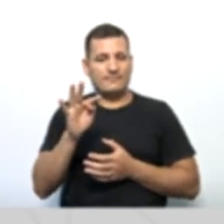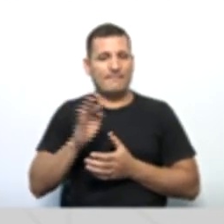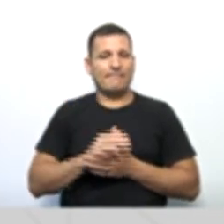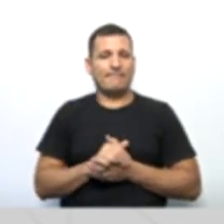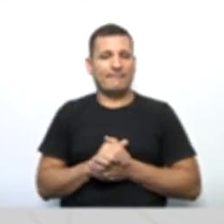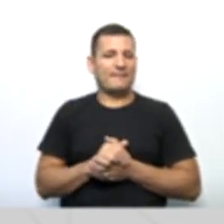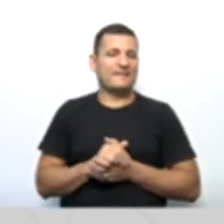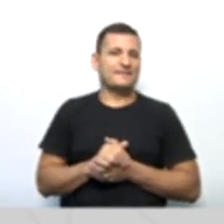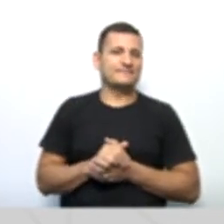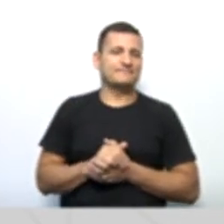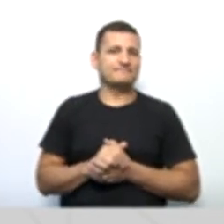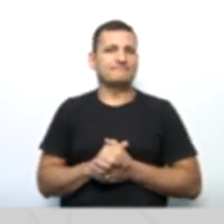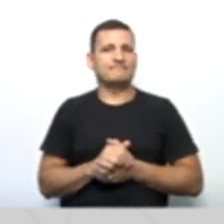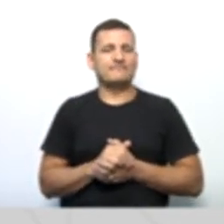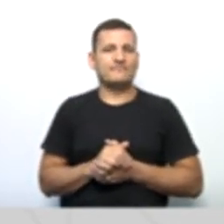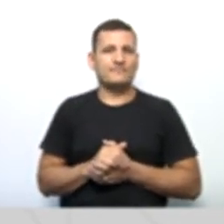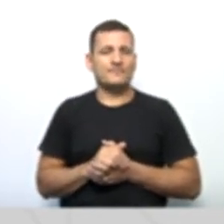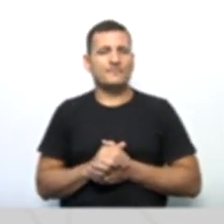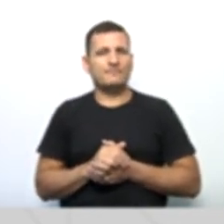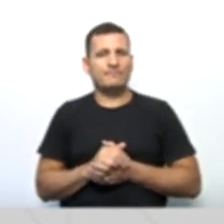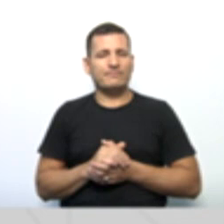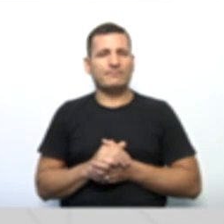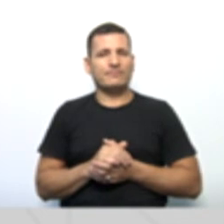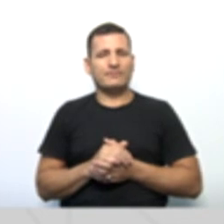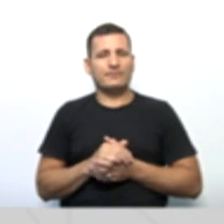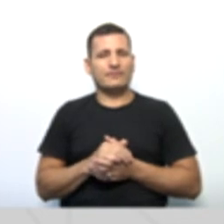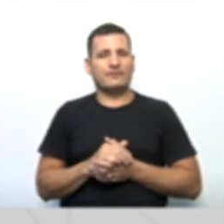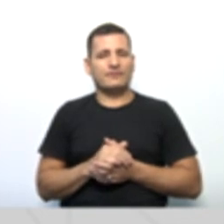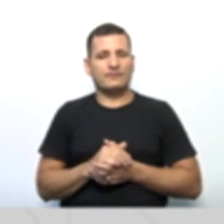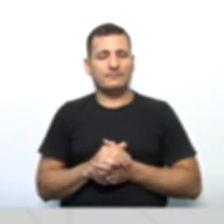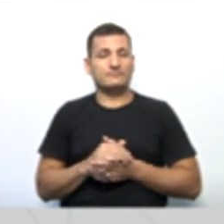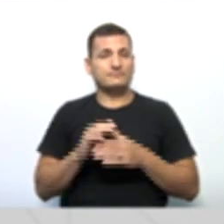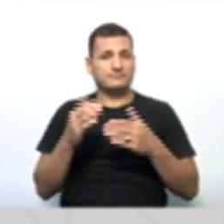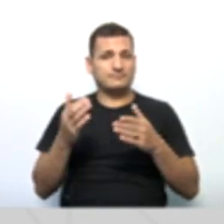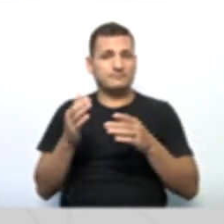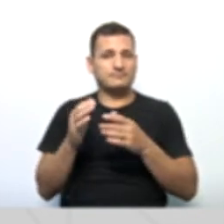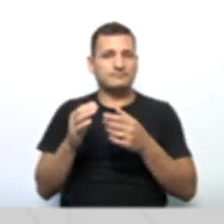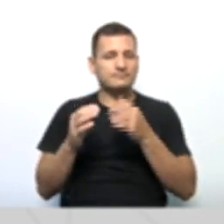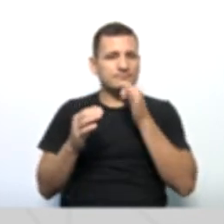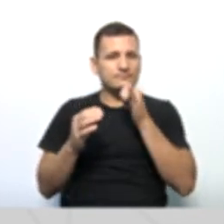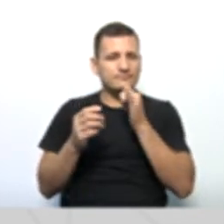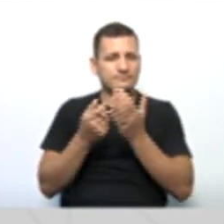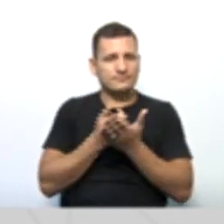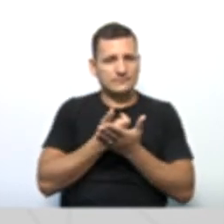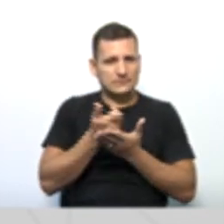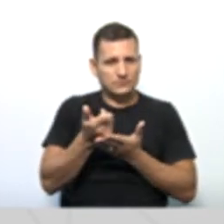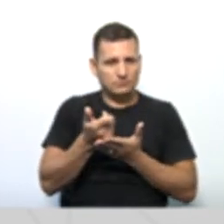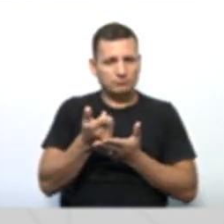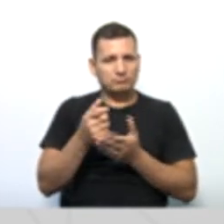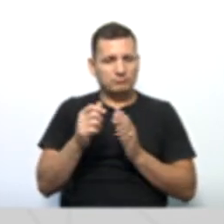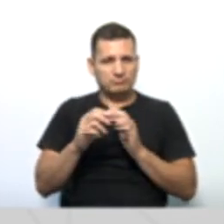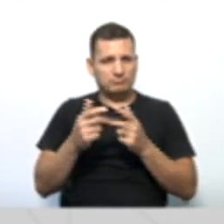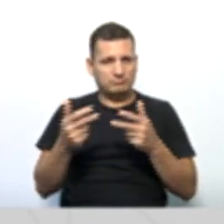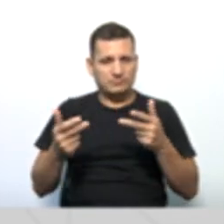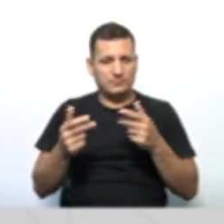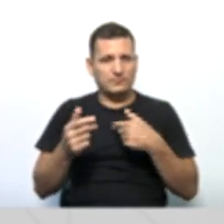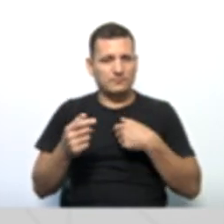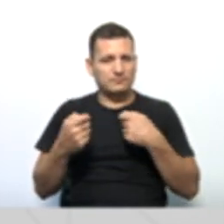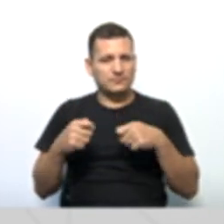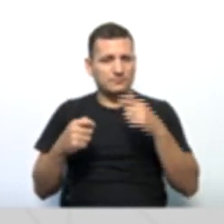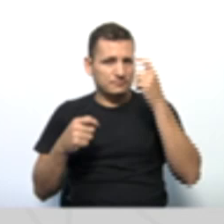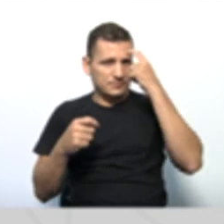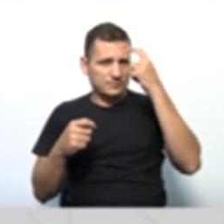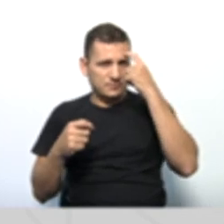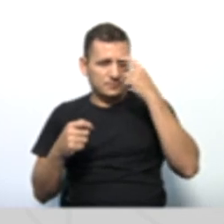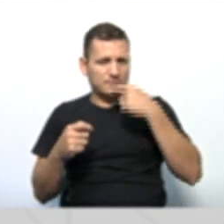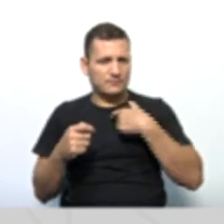está presente na nossa vida? O que isso quer dizer, gente? Antes de praticar uma ação, você deve pensar, eu